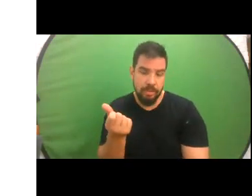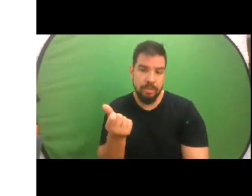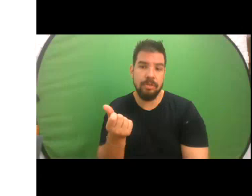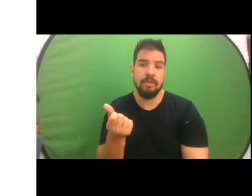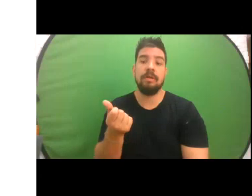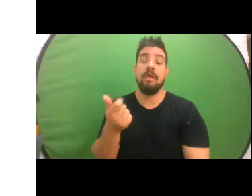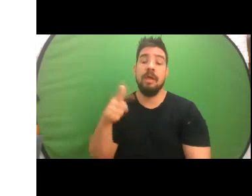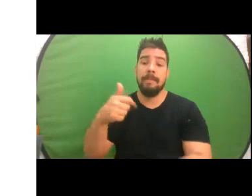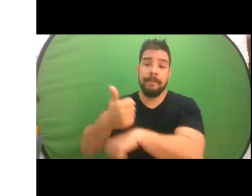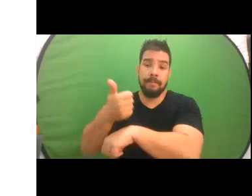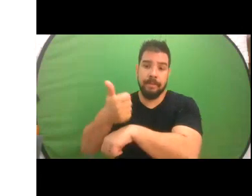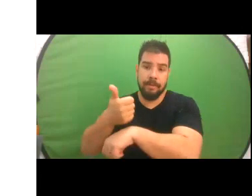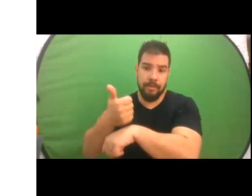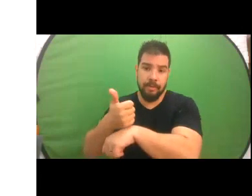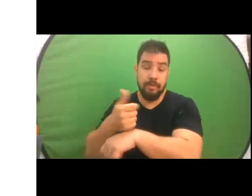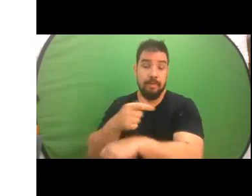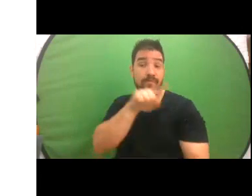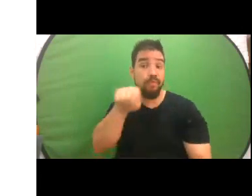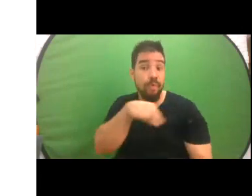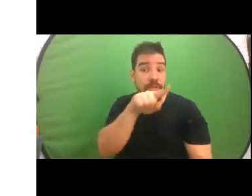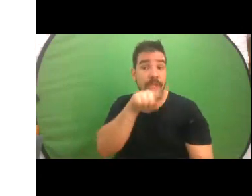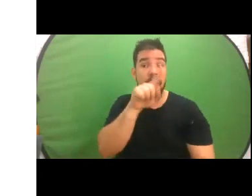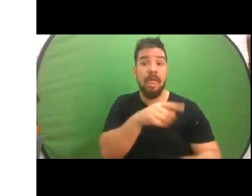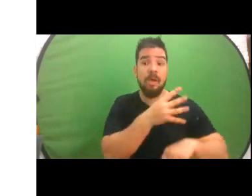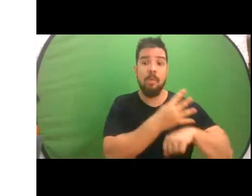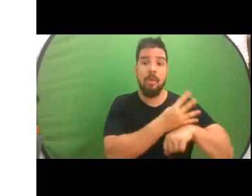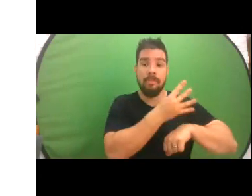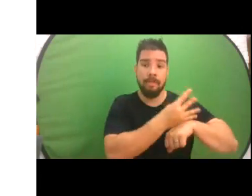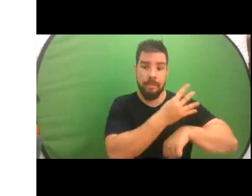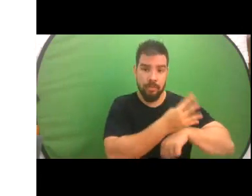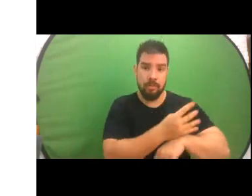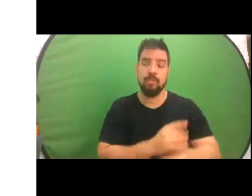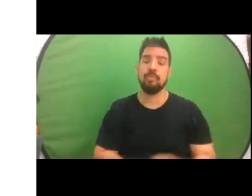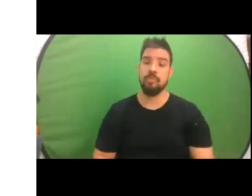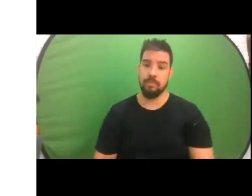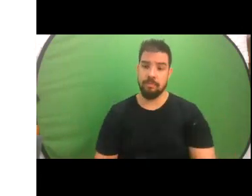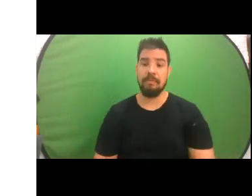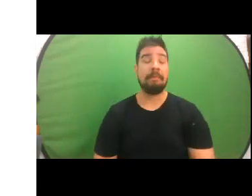estarão indo para o quarto período, tá? É verdade. Mas e aí só vai ter